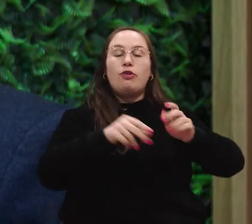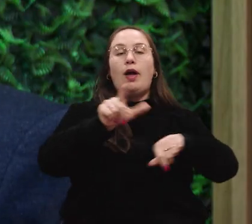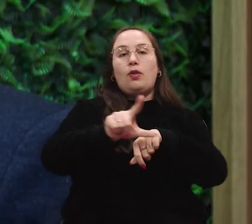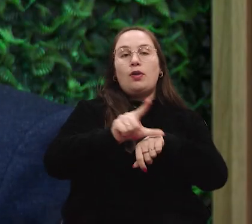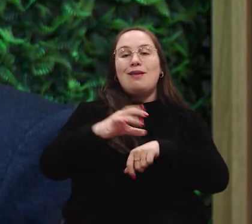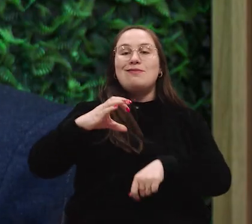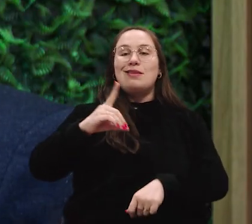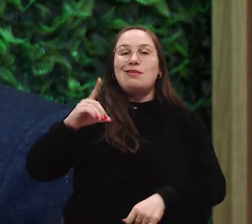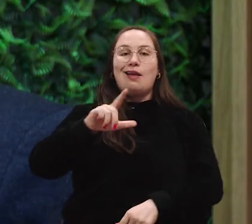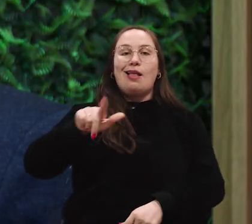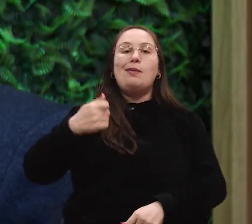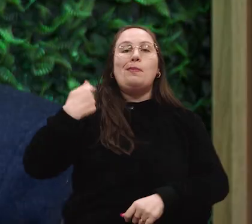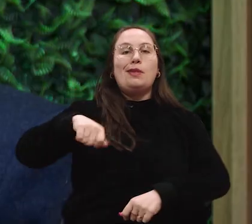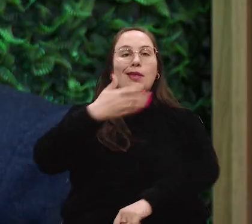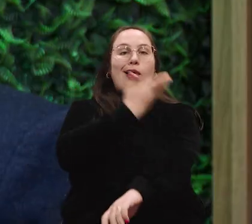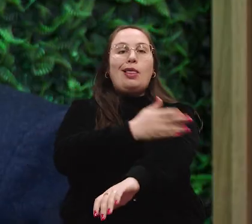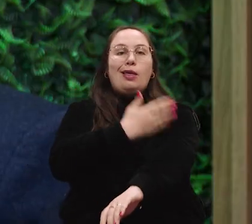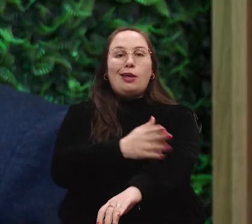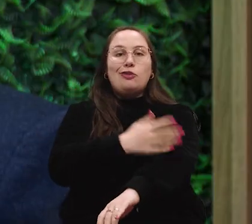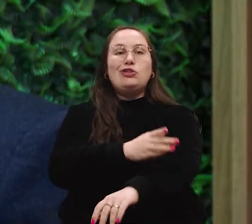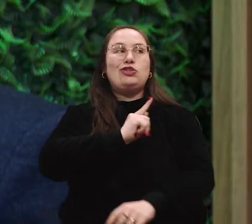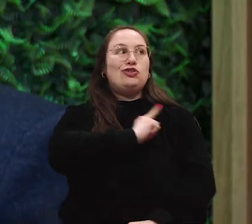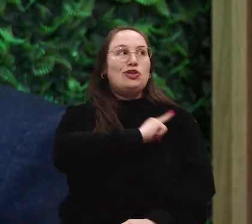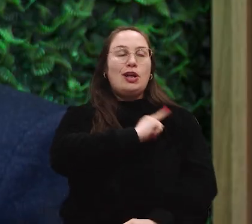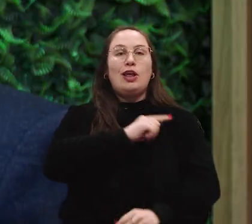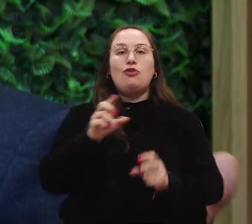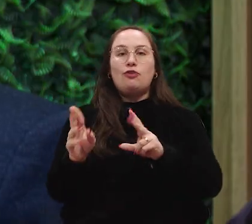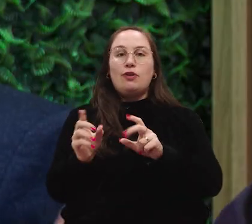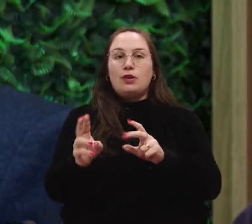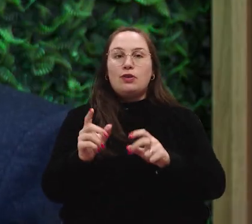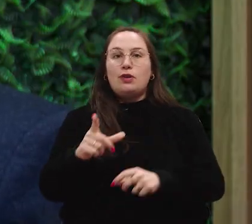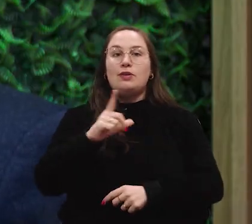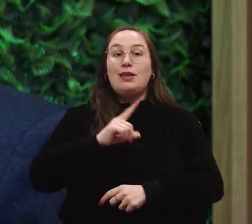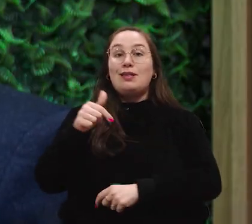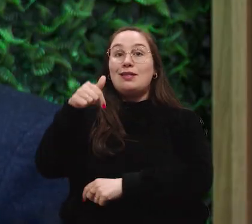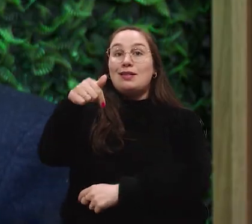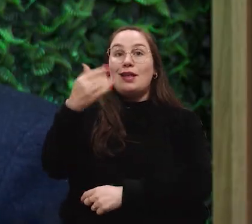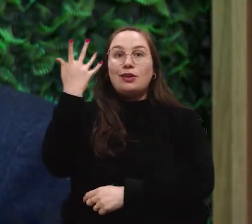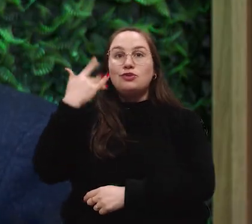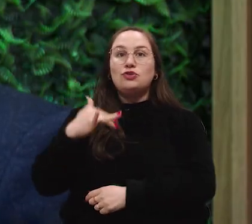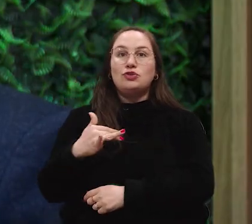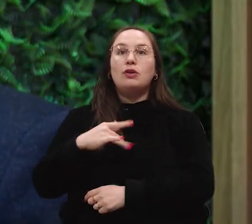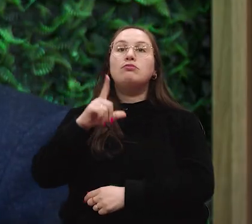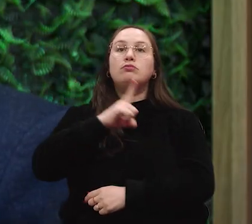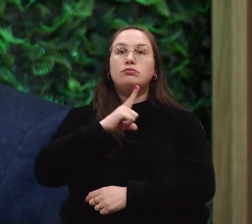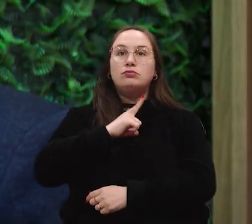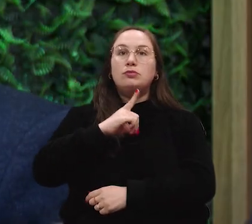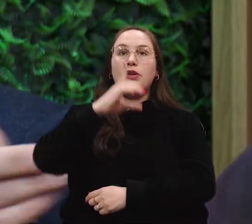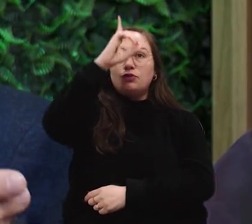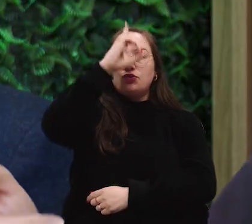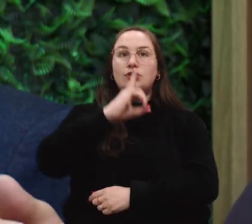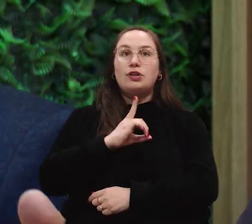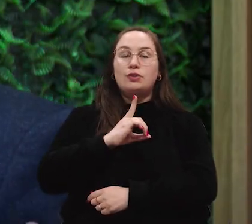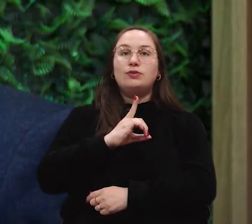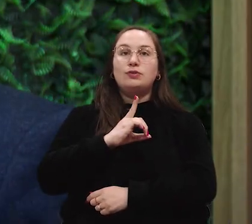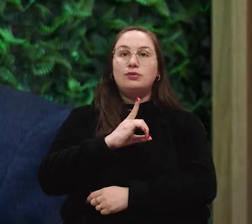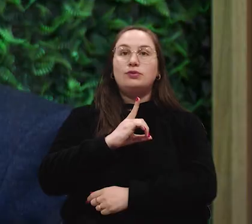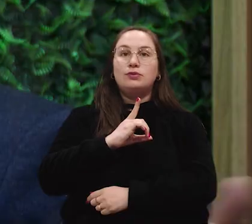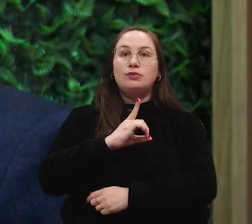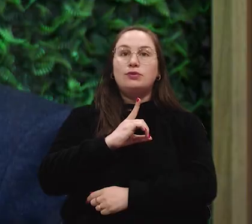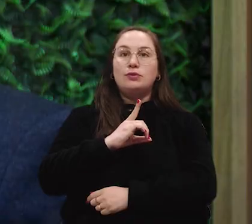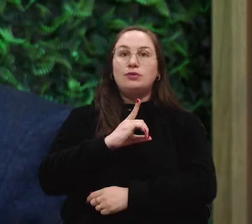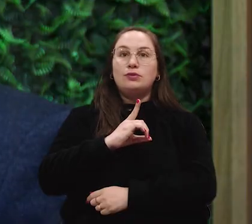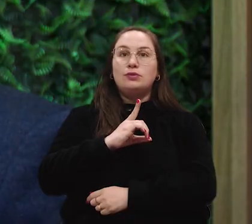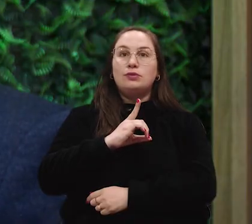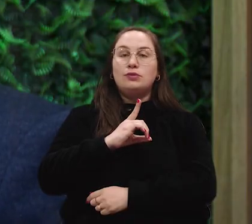também, mas teria que treinar mais os gerentes e os vendedores também. Tu tem 7 dias para troca. Não, tenho direito. Eu vendi para ti, mas aquele